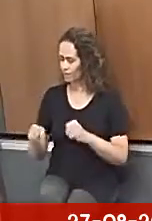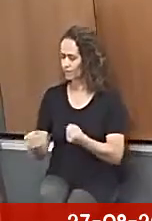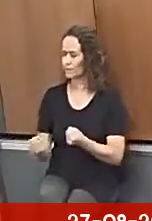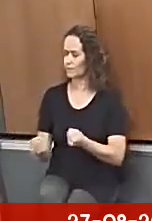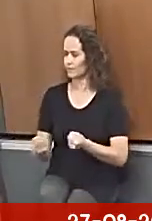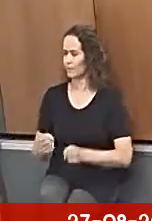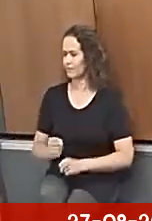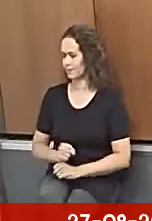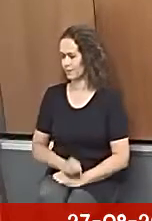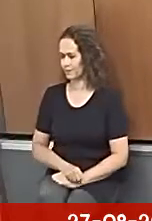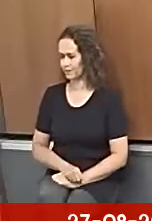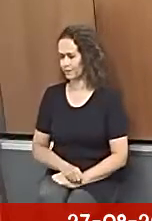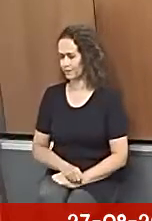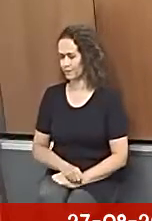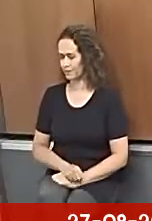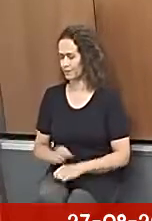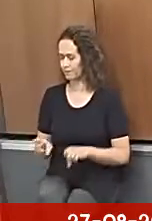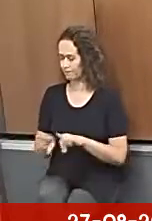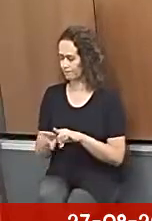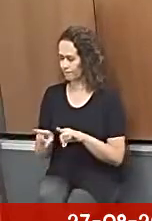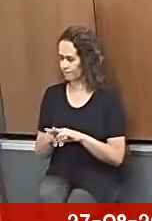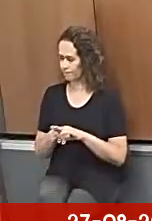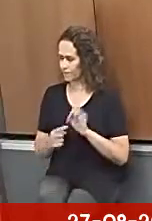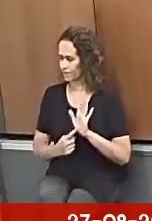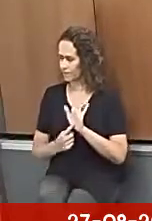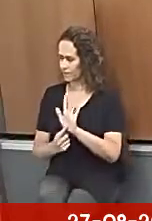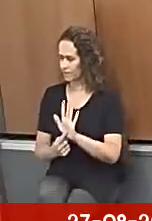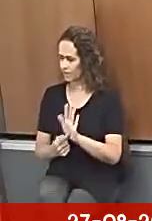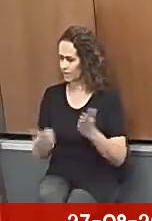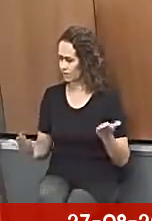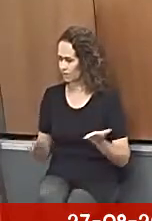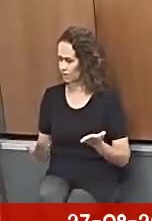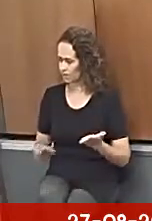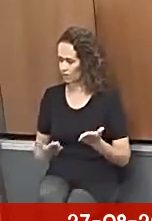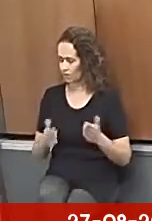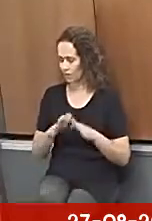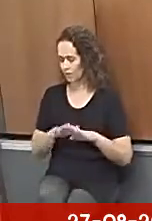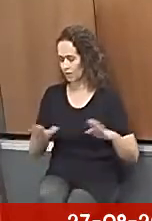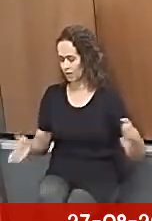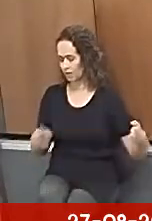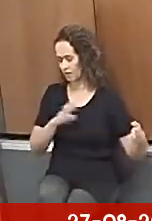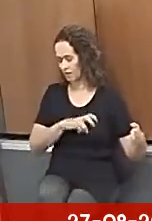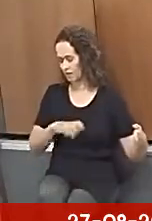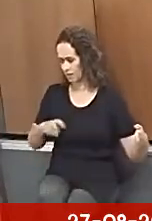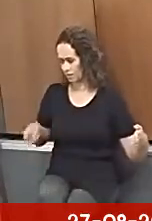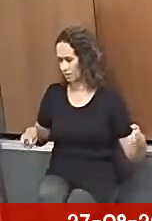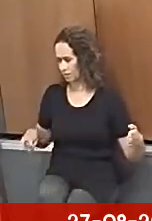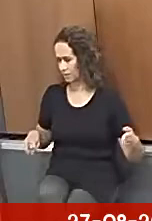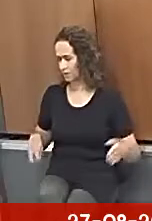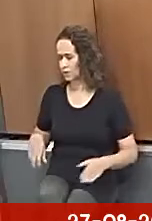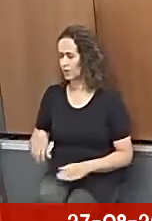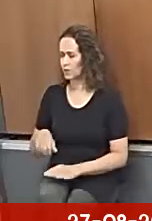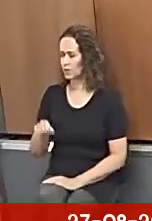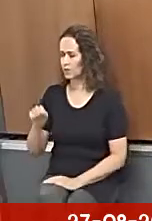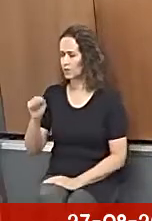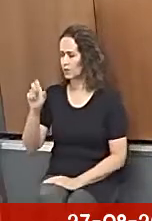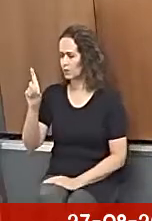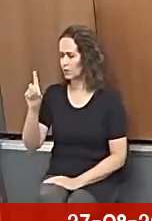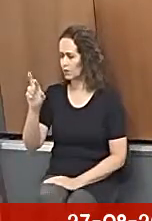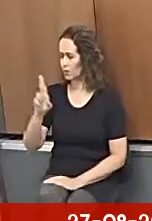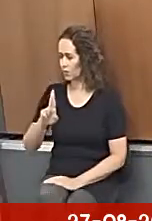parabéns quero aqui também registrar a composição chorando é luiz santana moraes diretor-presidente